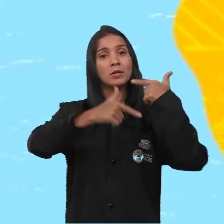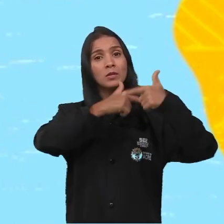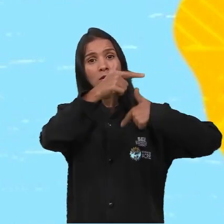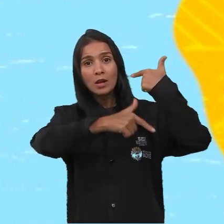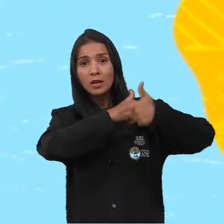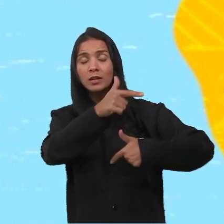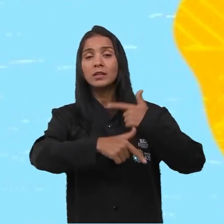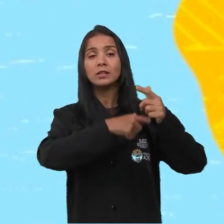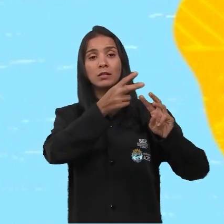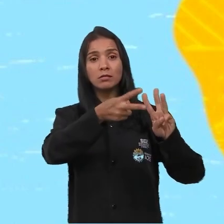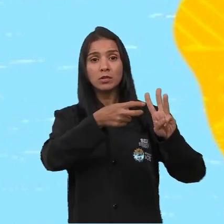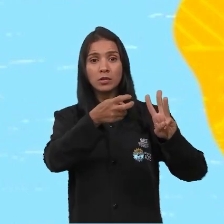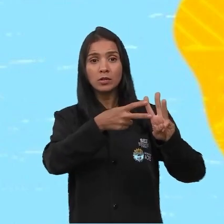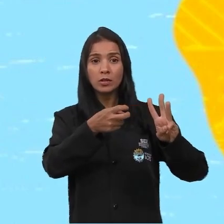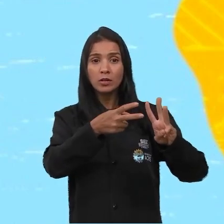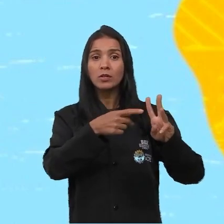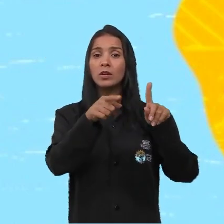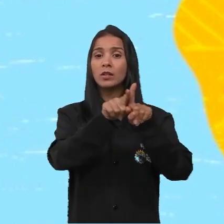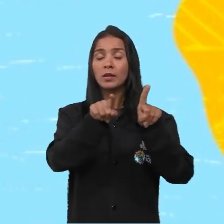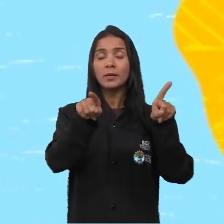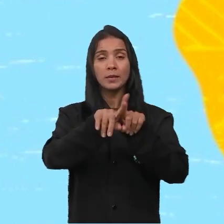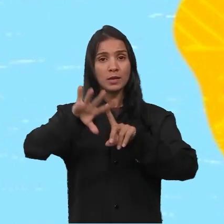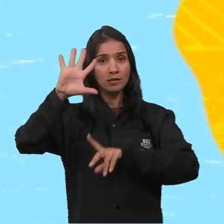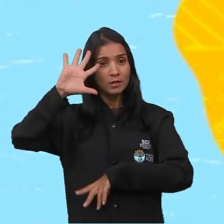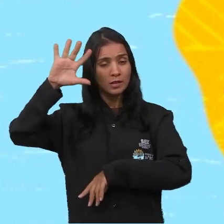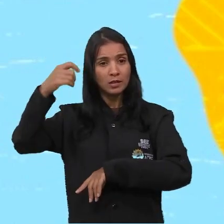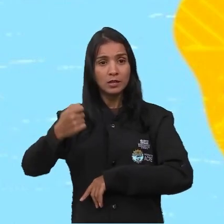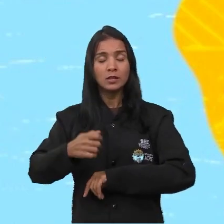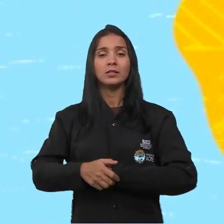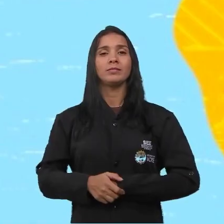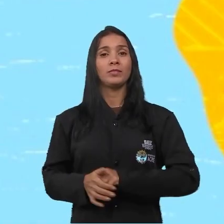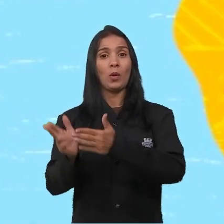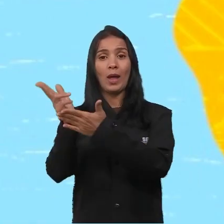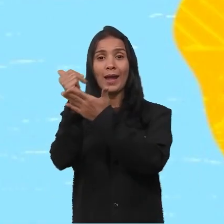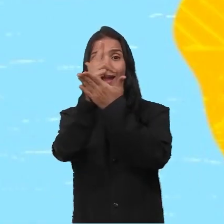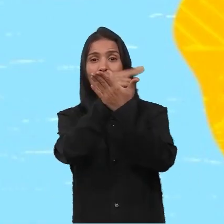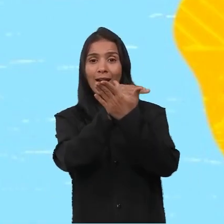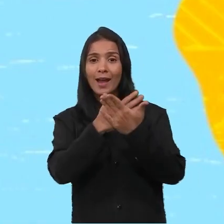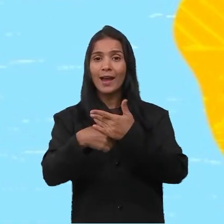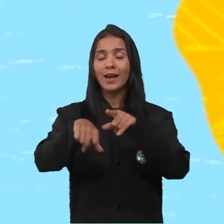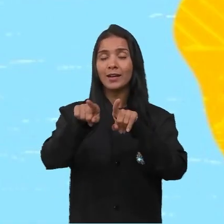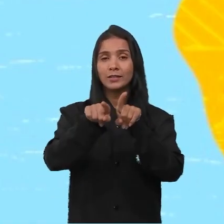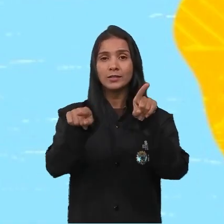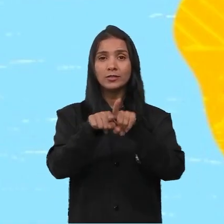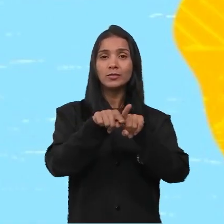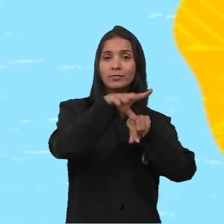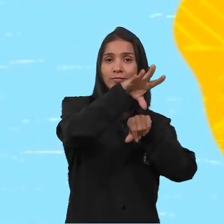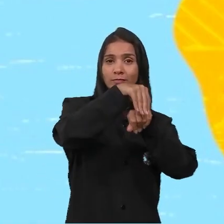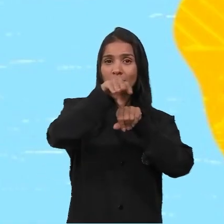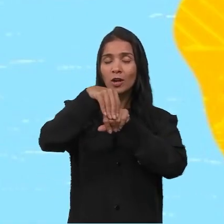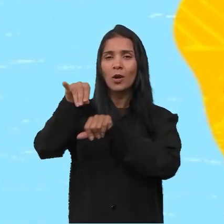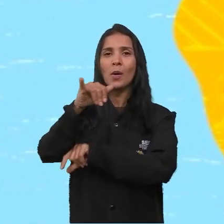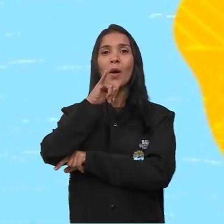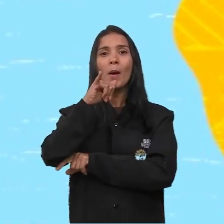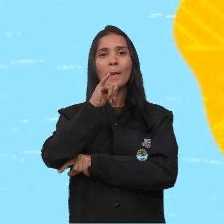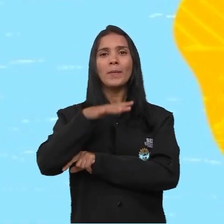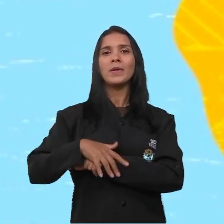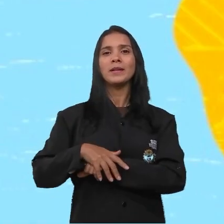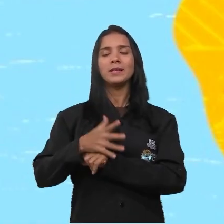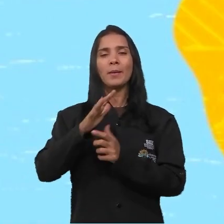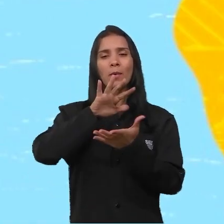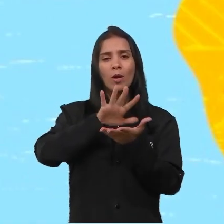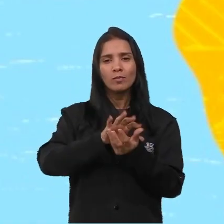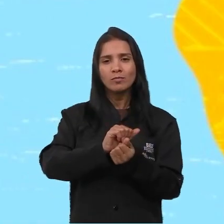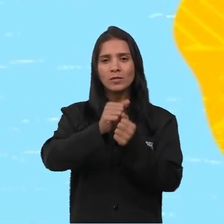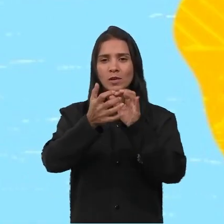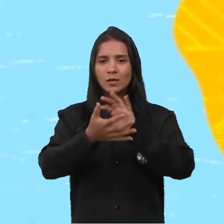tradições africanas. A arte e saberes, a gente pode trazer o exemplo do artesanato com sementes, que